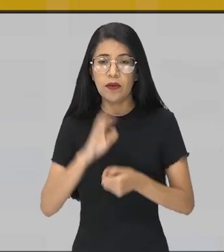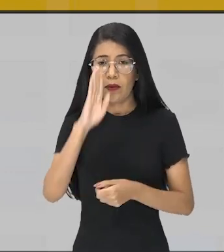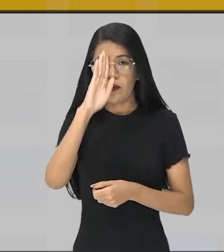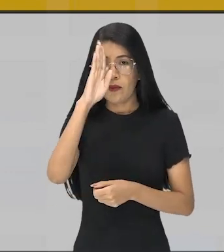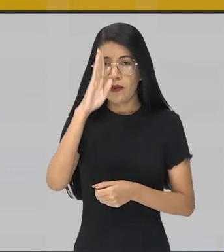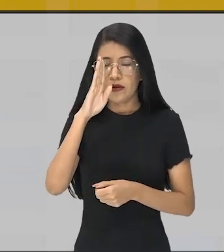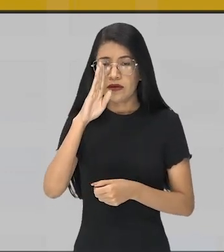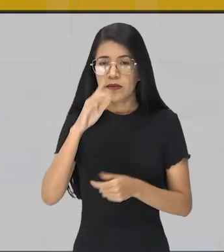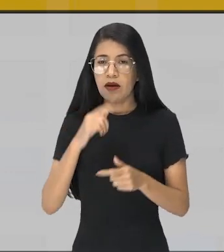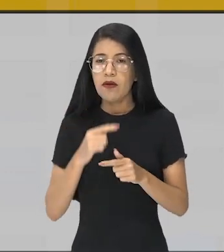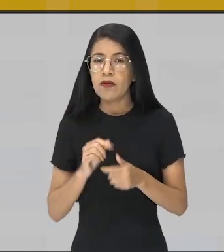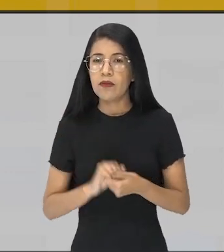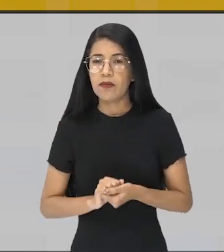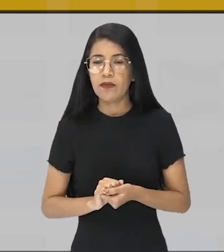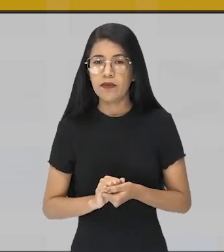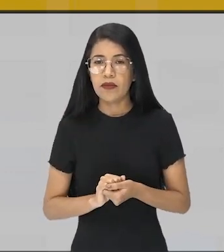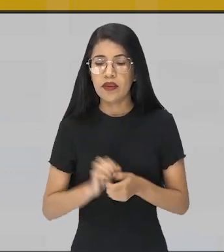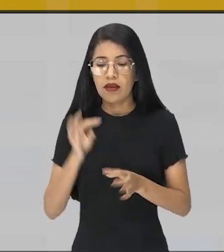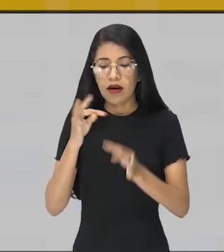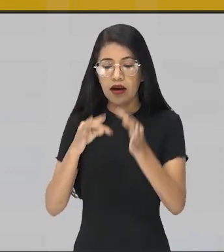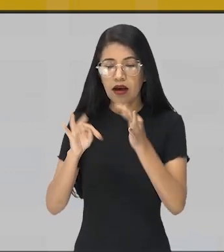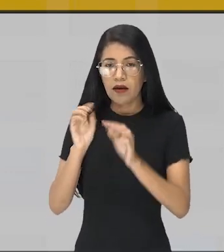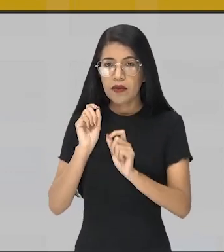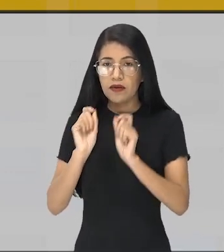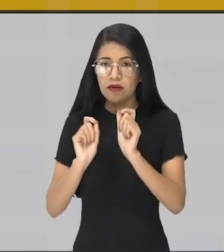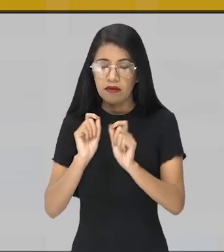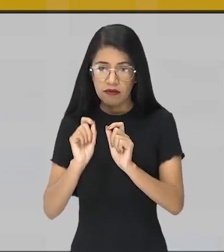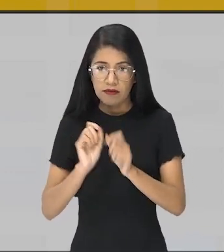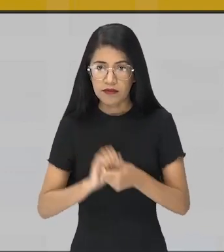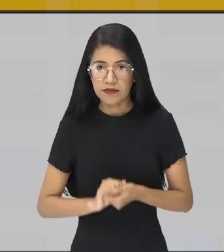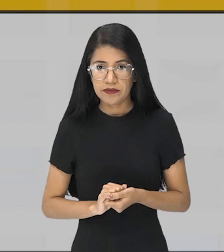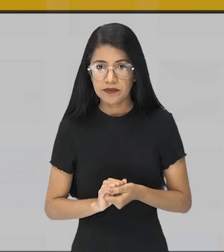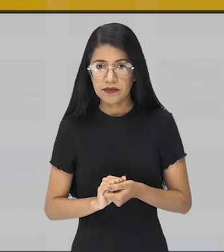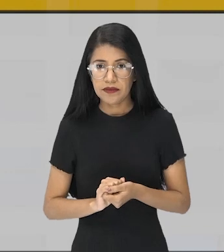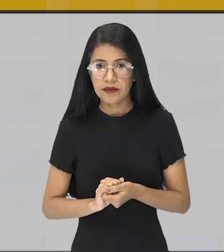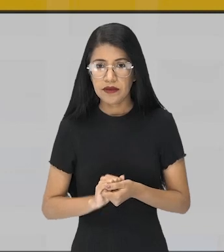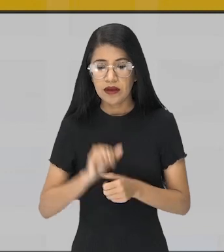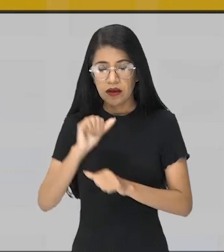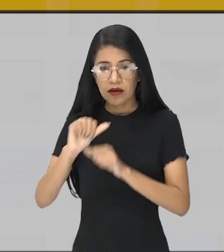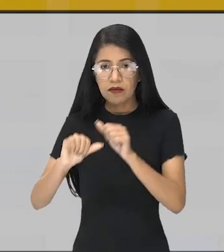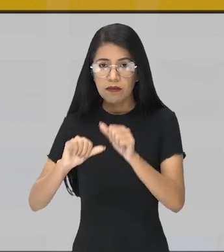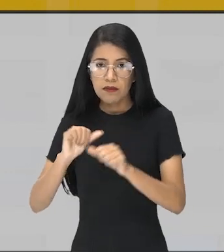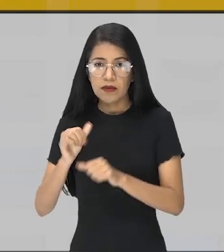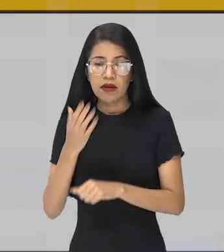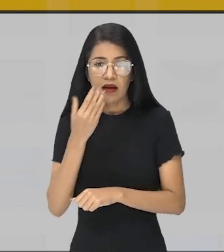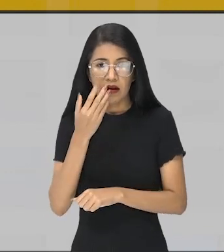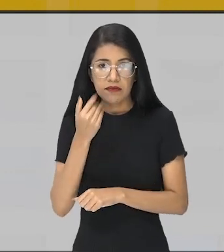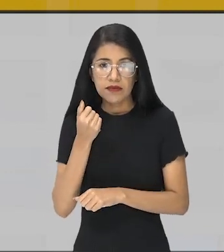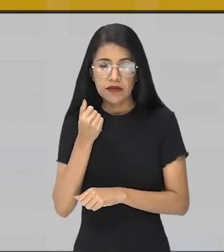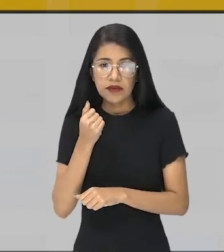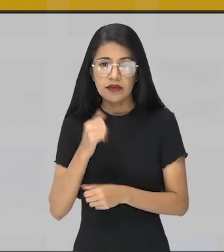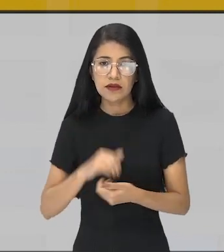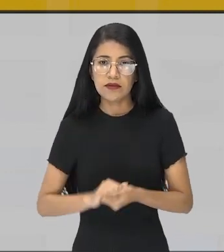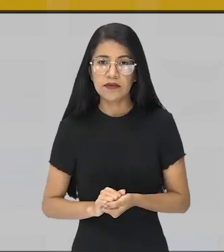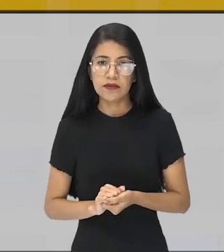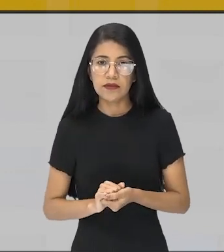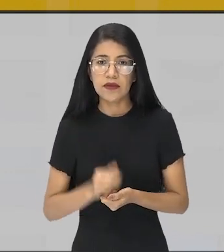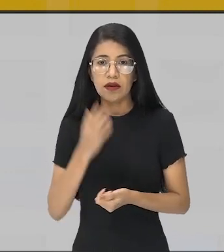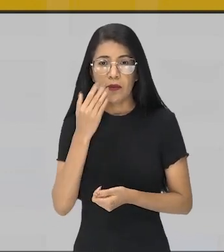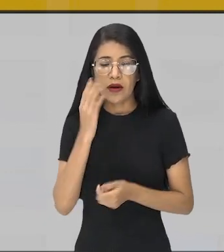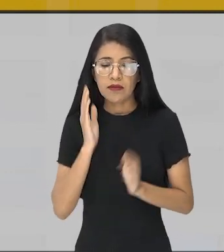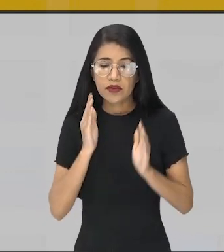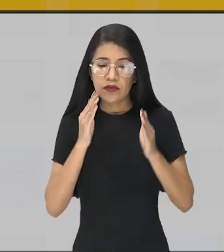fatores para fazer o tratamento do diabetes é a reeducação alimentar, usando uma dieta bem restrita